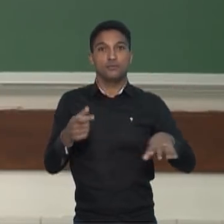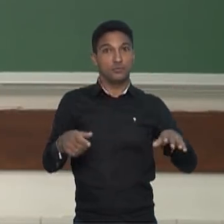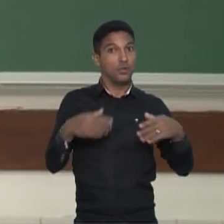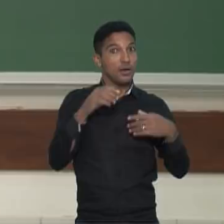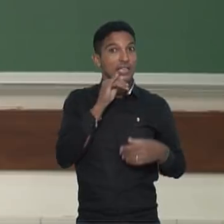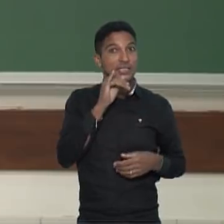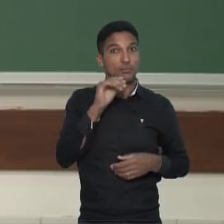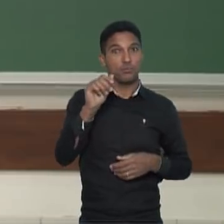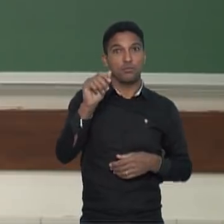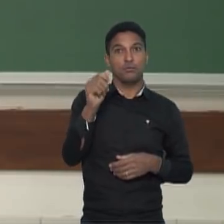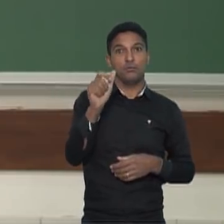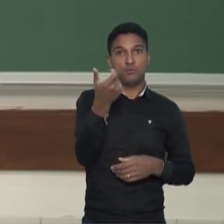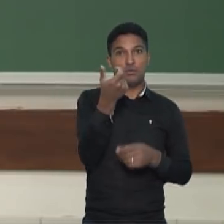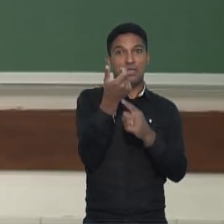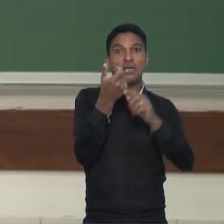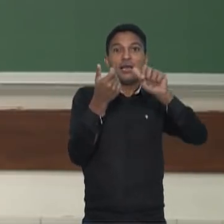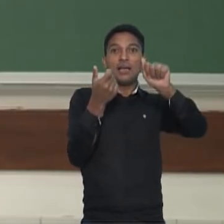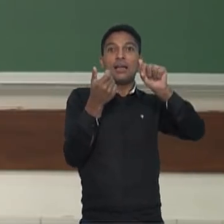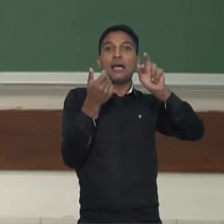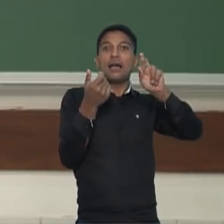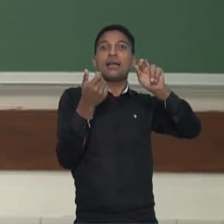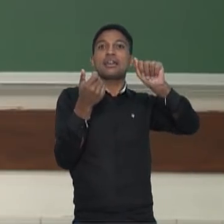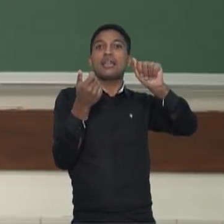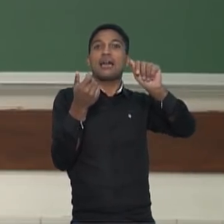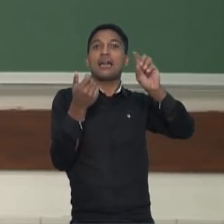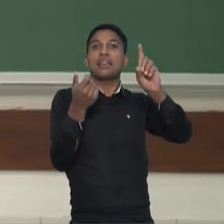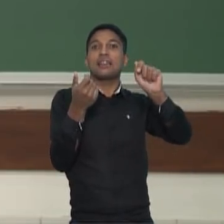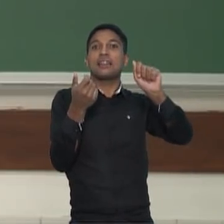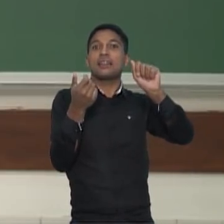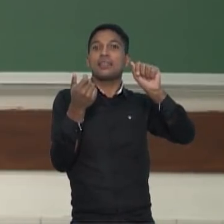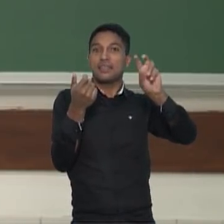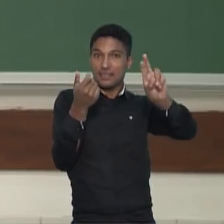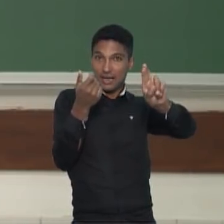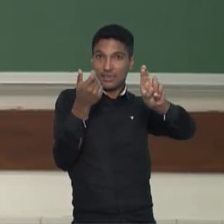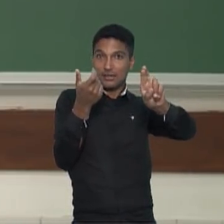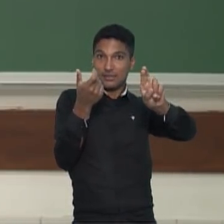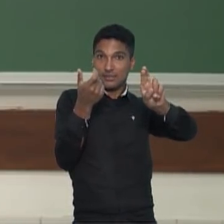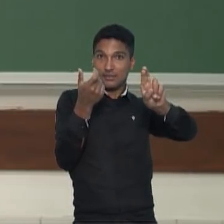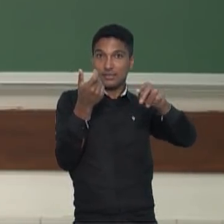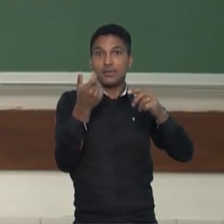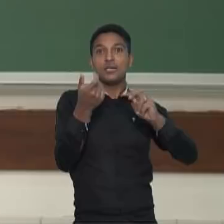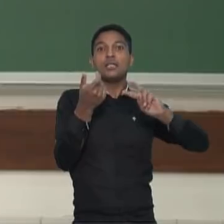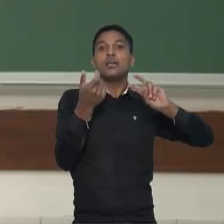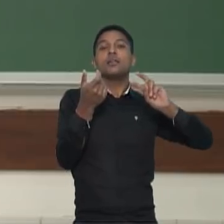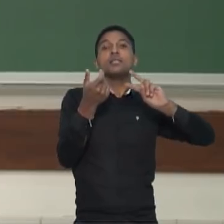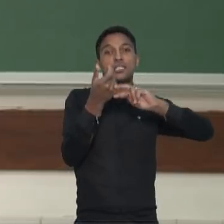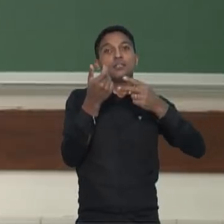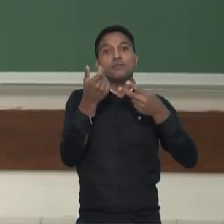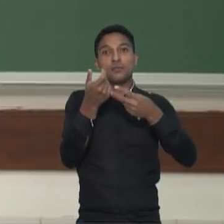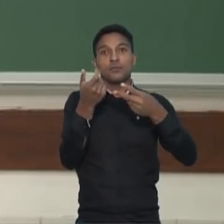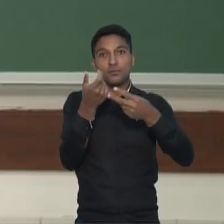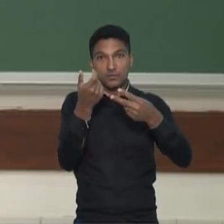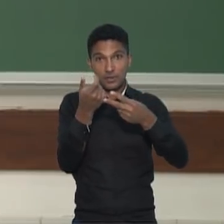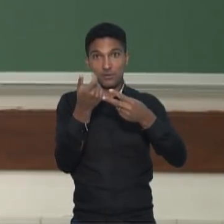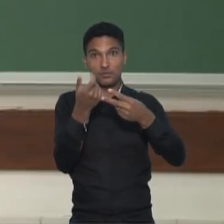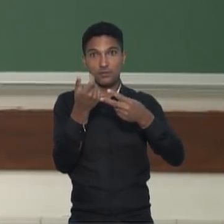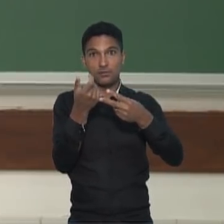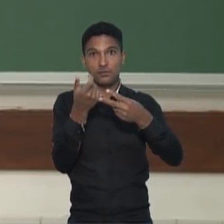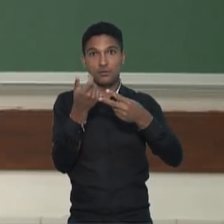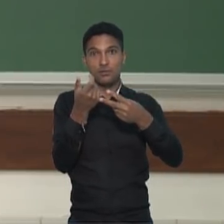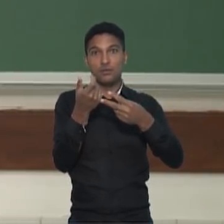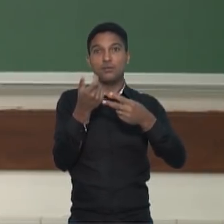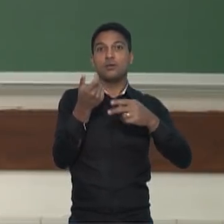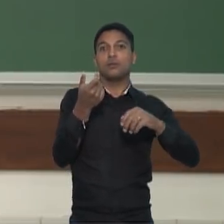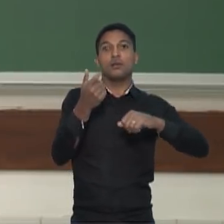ele exige uma preposição. Já no sentido de fazer carinho, não tem essa exigência, ele pede um objeto